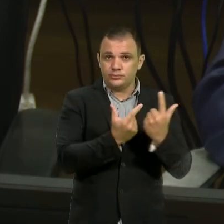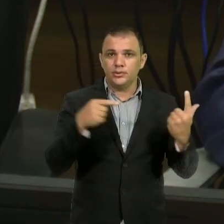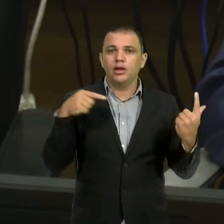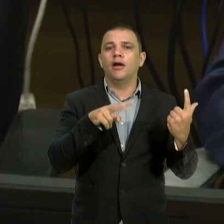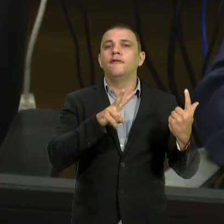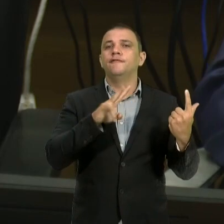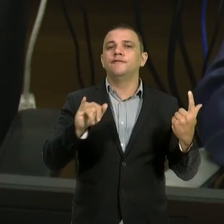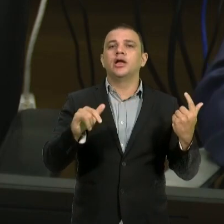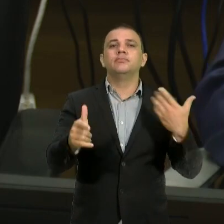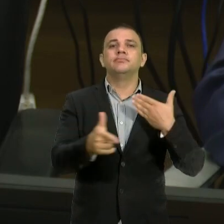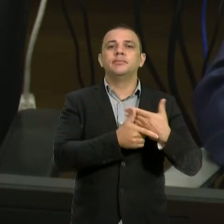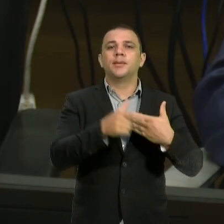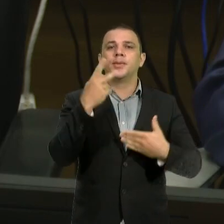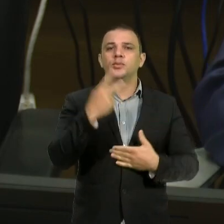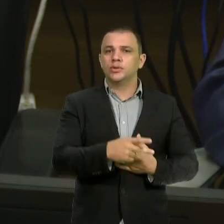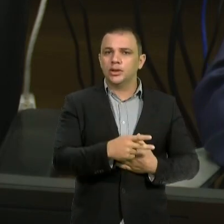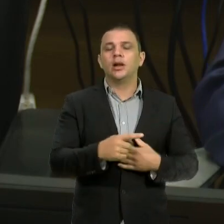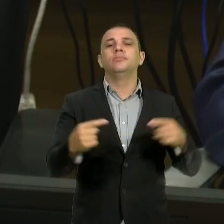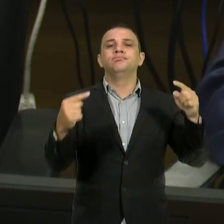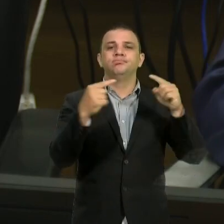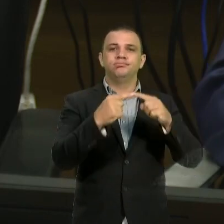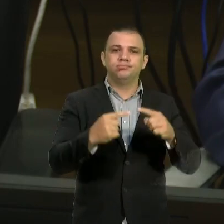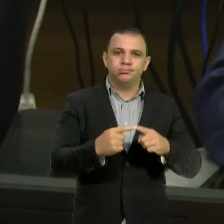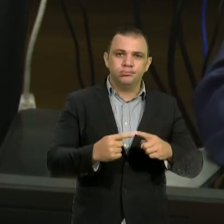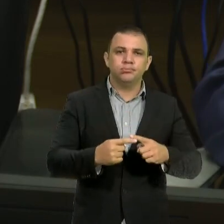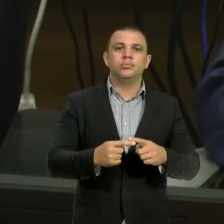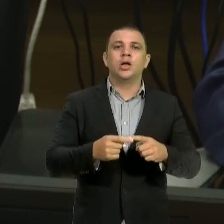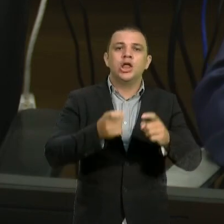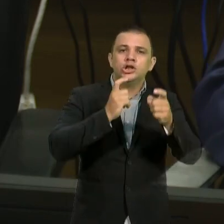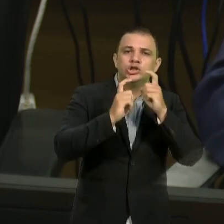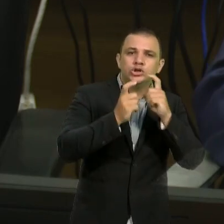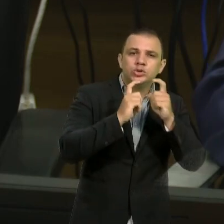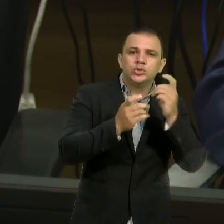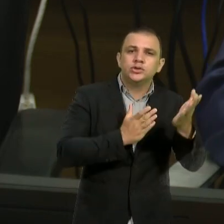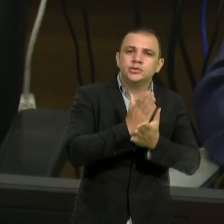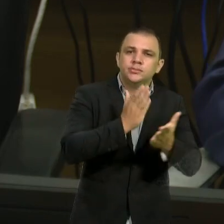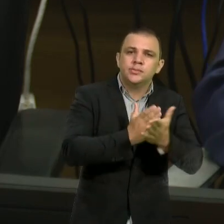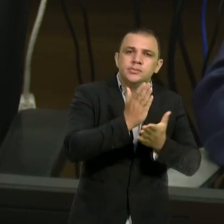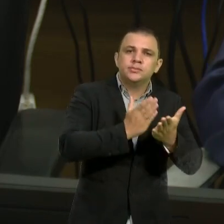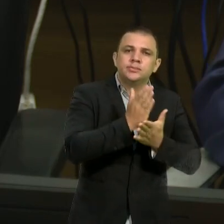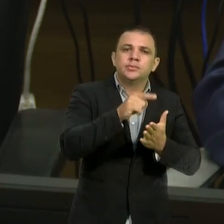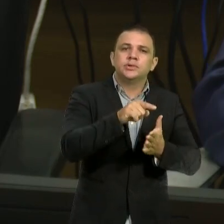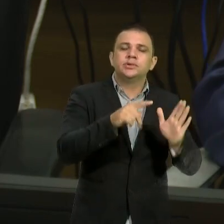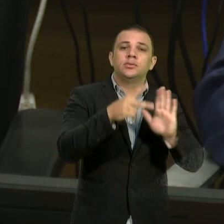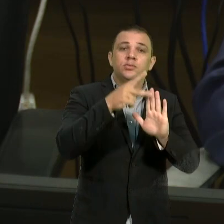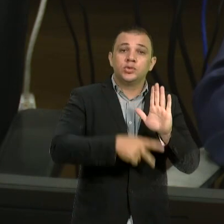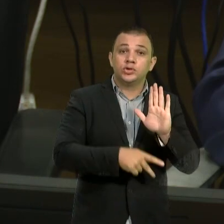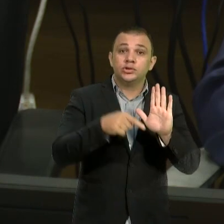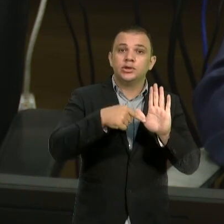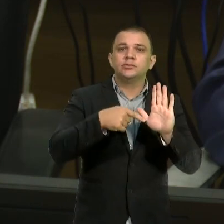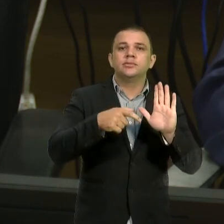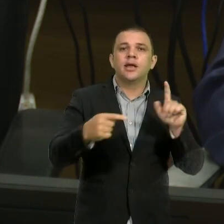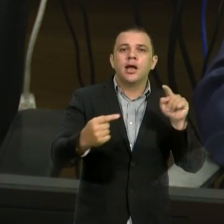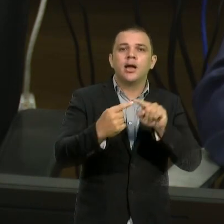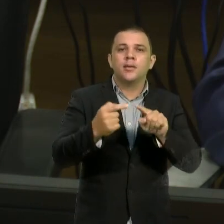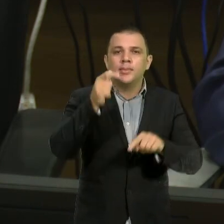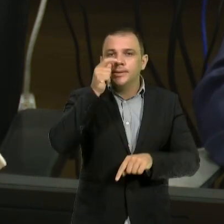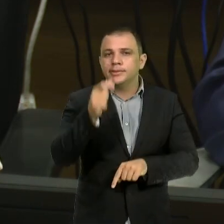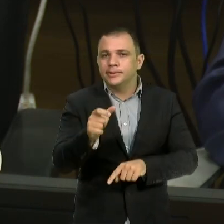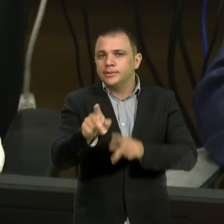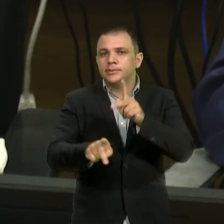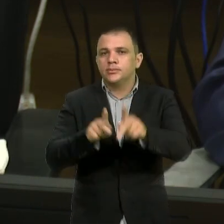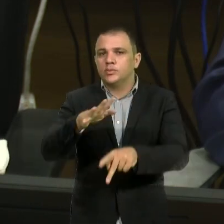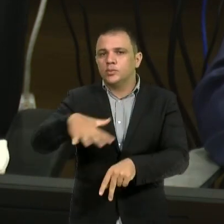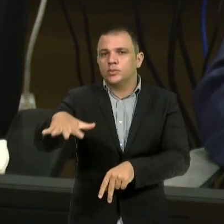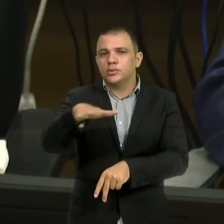o seu papel, debatendo e aprovando projetos de interesse da população do Estado do